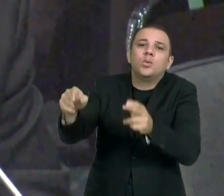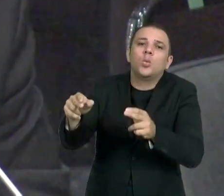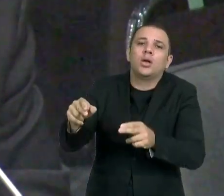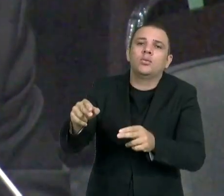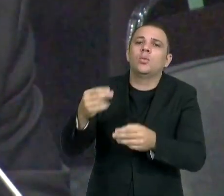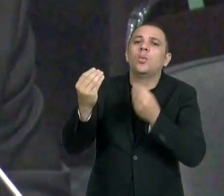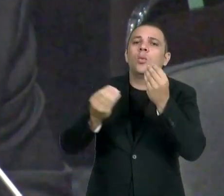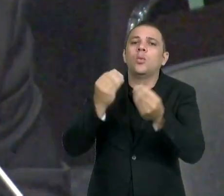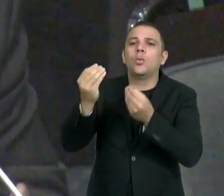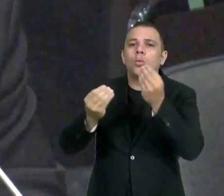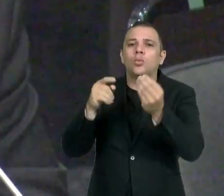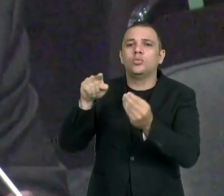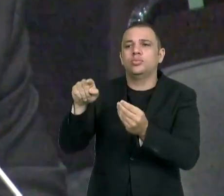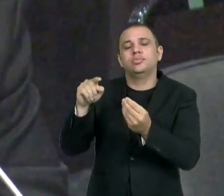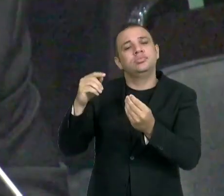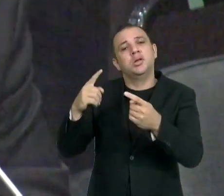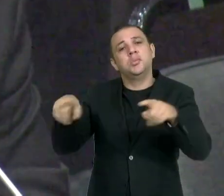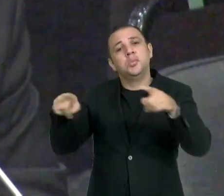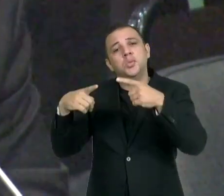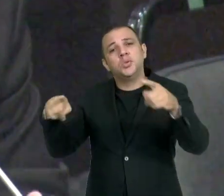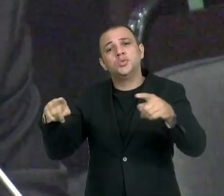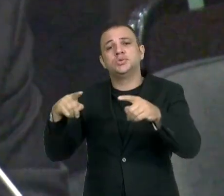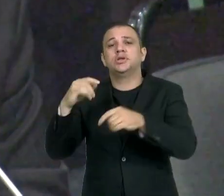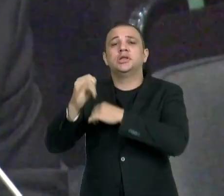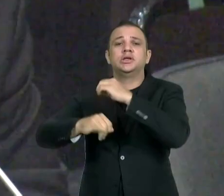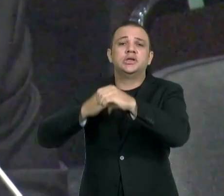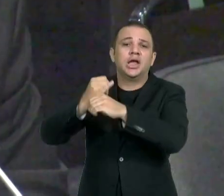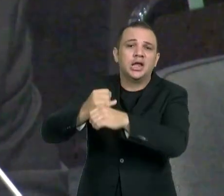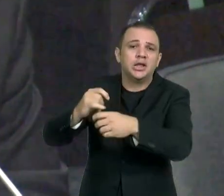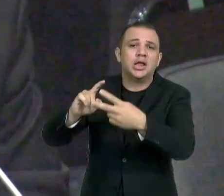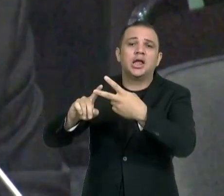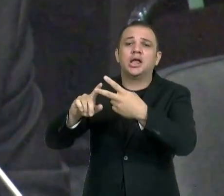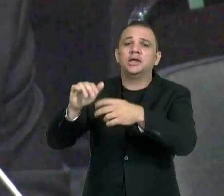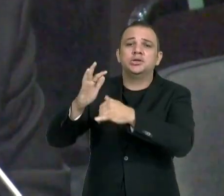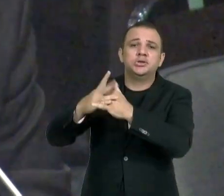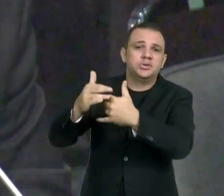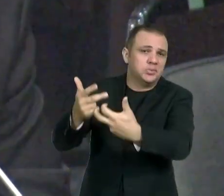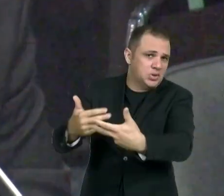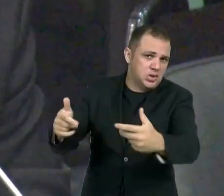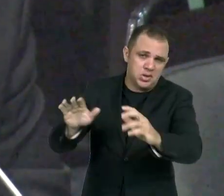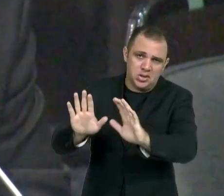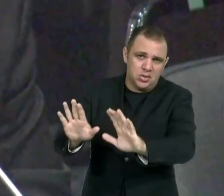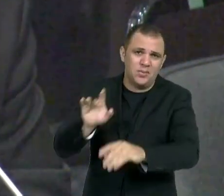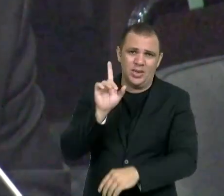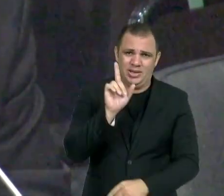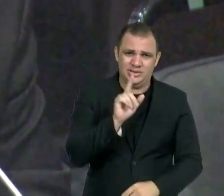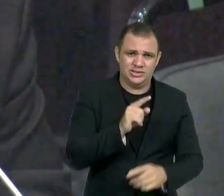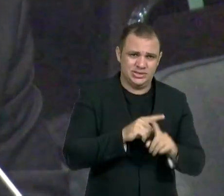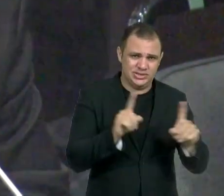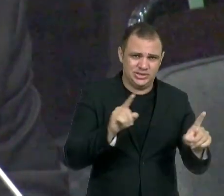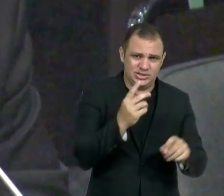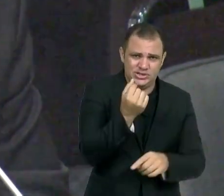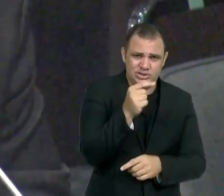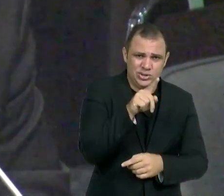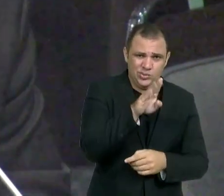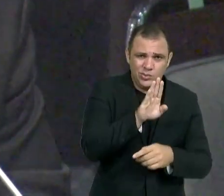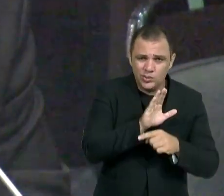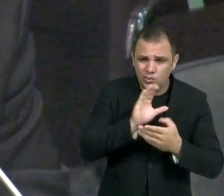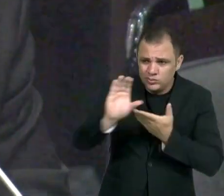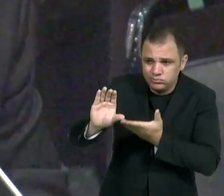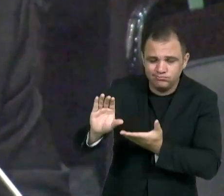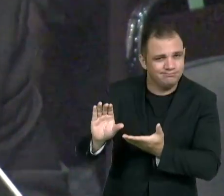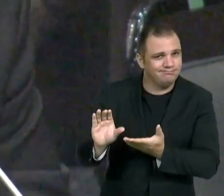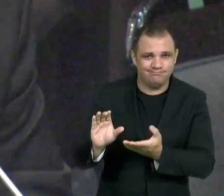canais de YouTube, em tudo isso. Mas recurso público para isso é brincadeira, né? Então, queria fazer esse destaque. O senhor